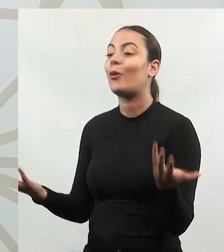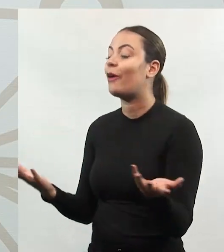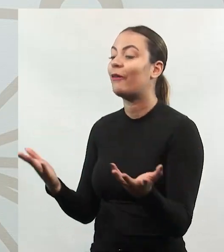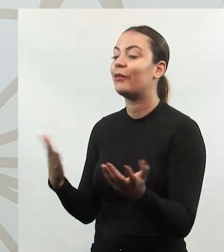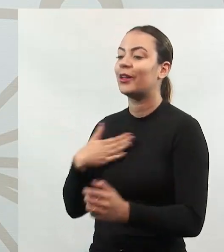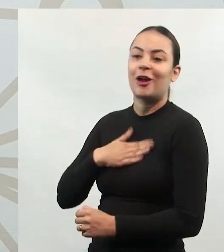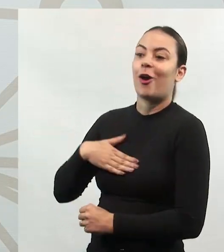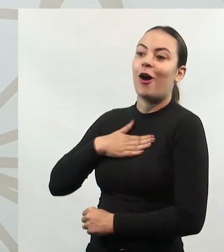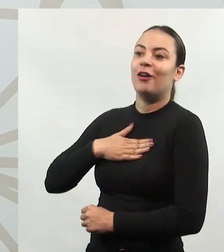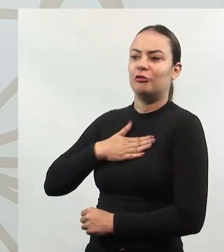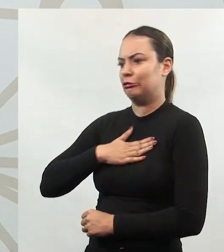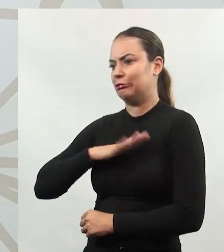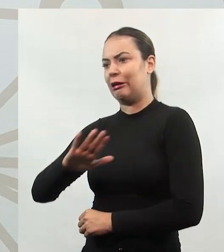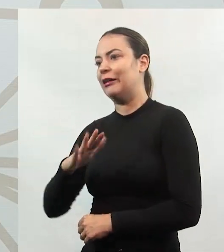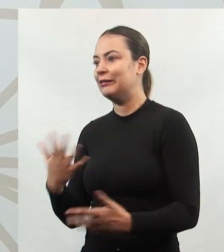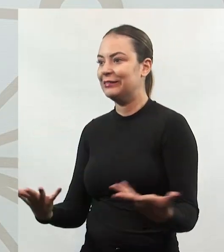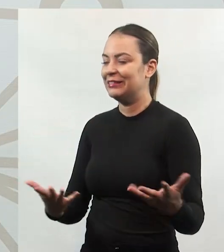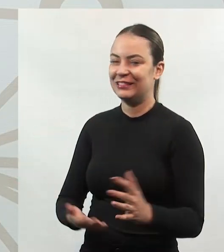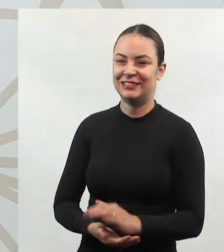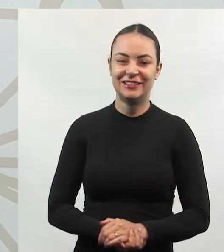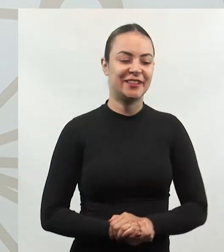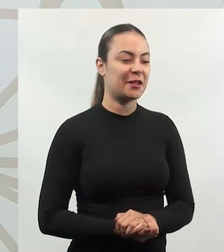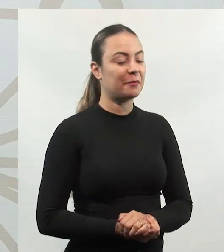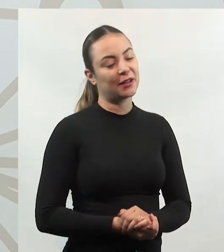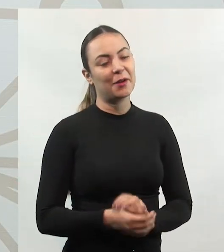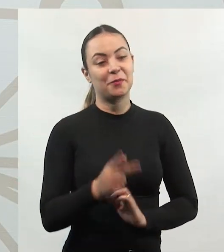Ele era um professor, assim, muito